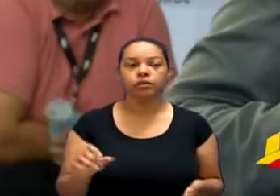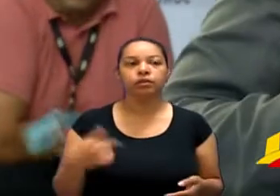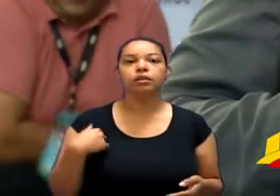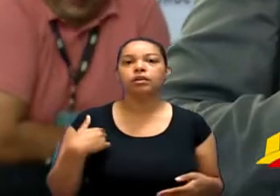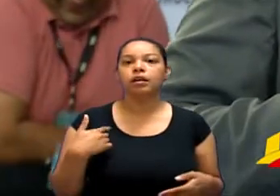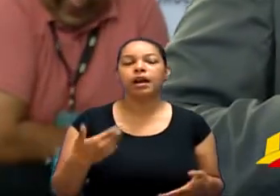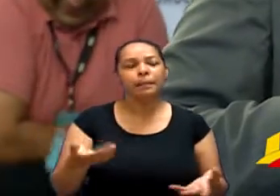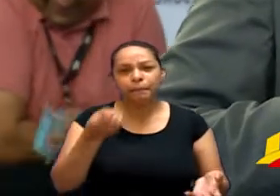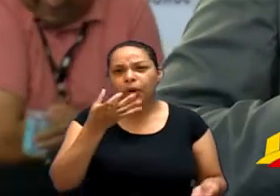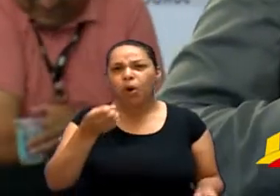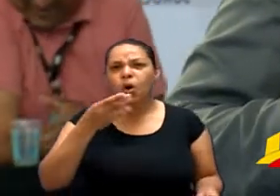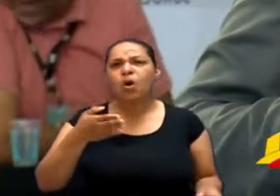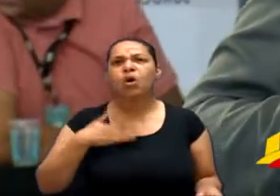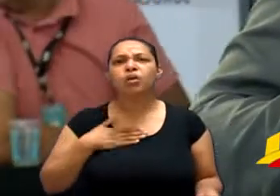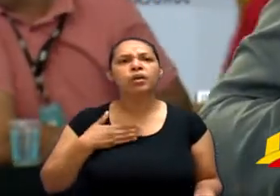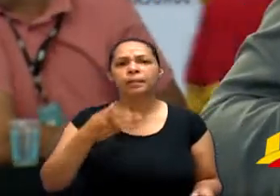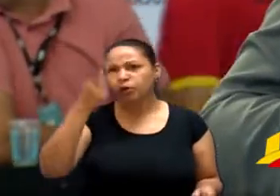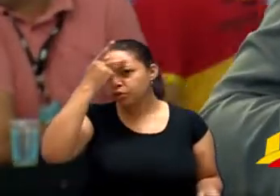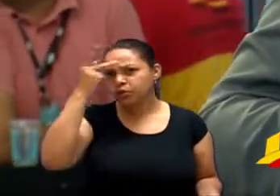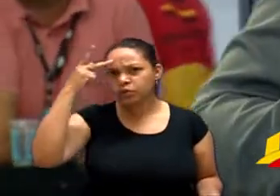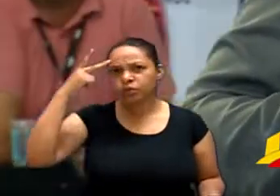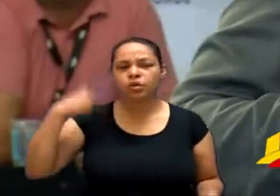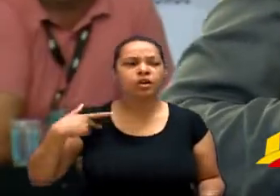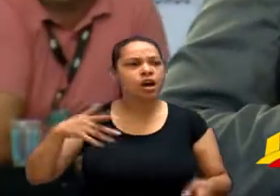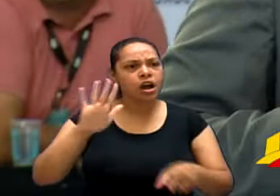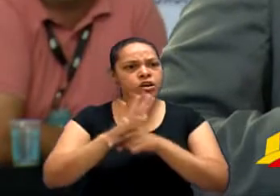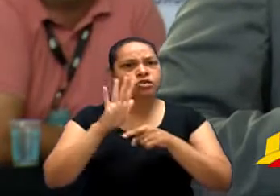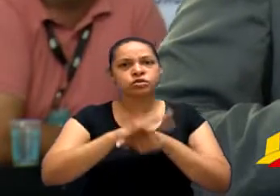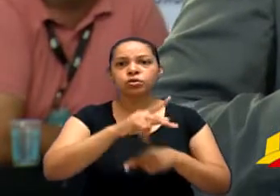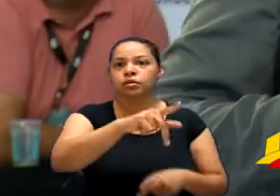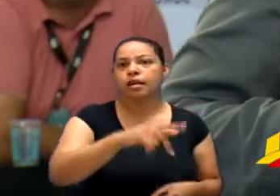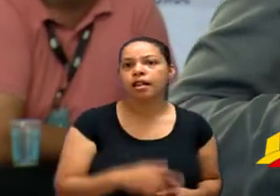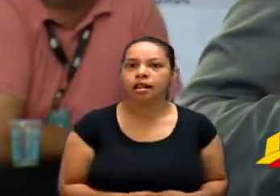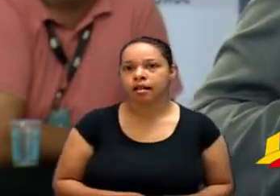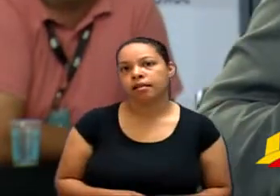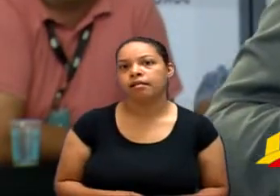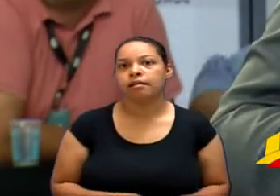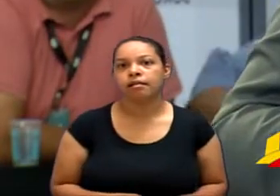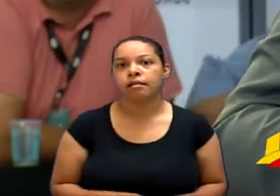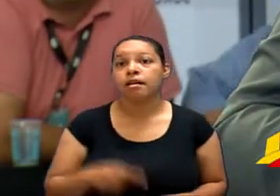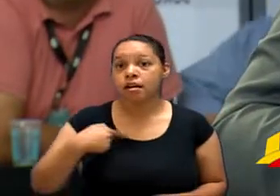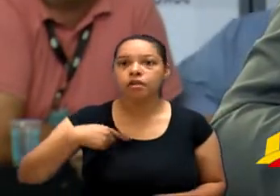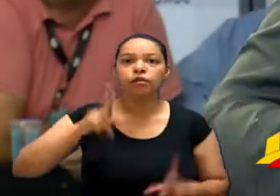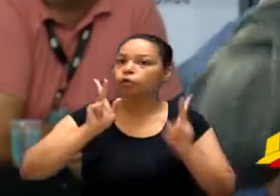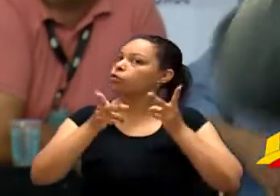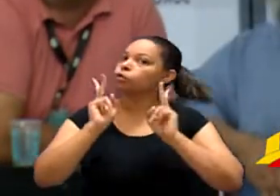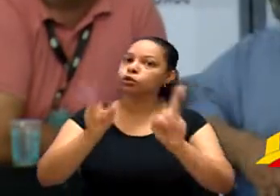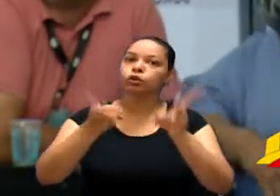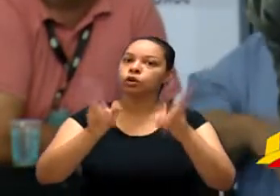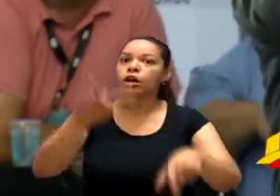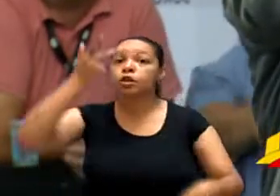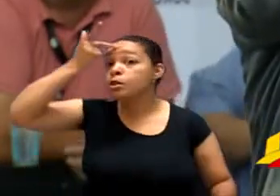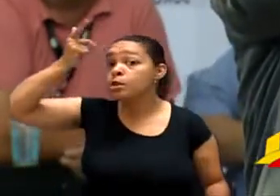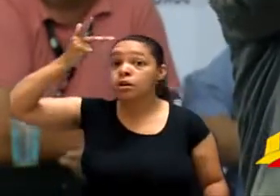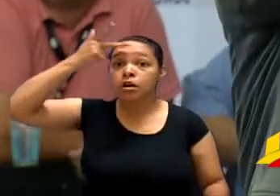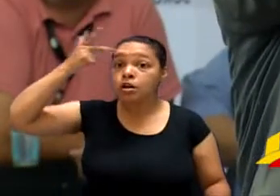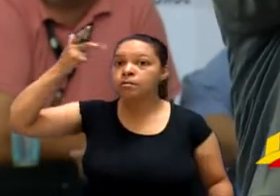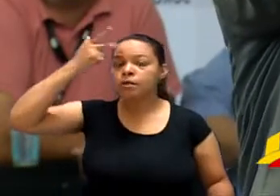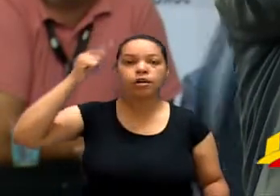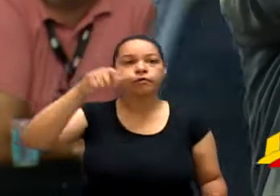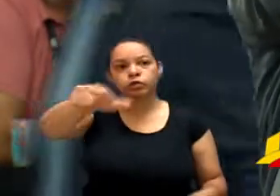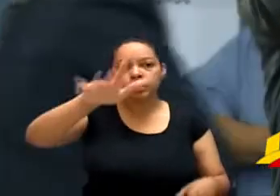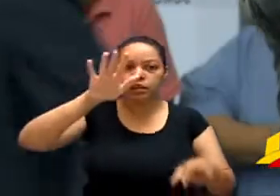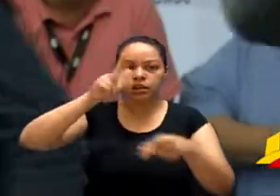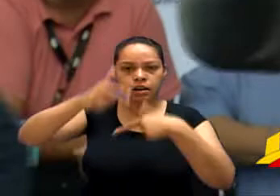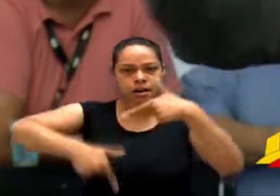bacana falar com a gente que é político porque a gente é empregado do povo a gente não é nada então eu vou continuar atendendo meu irmão e você que trabalha pelo povo quer ajudar